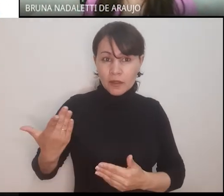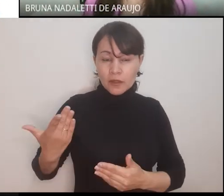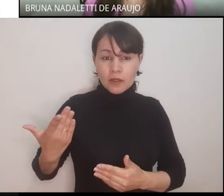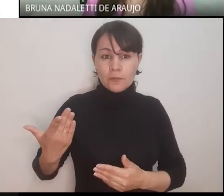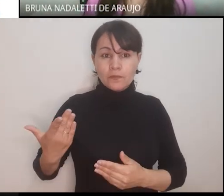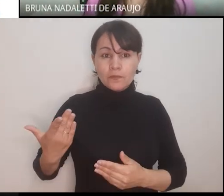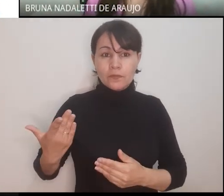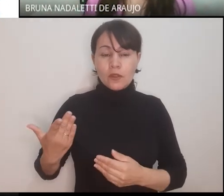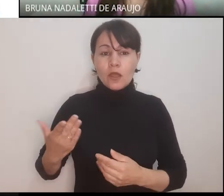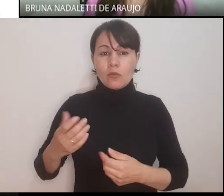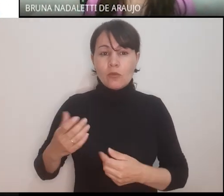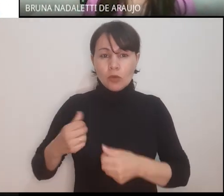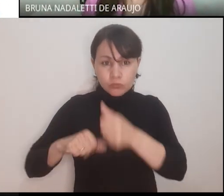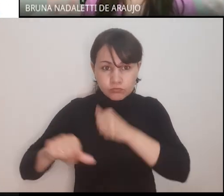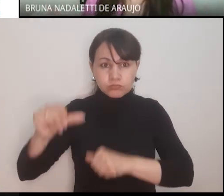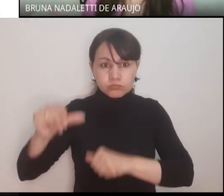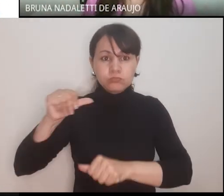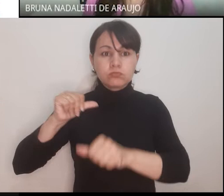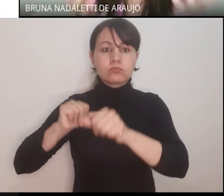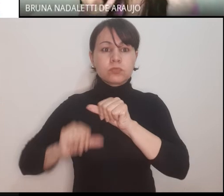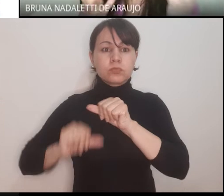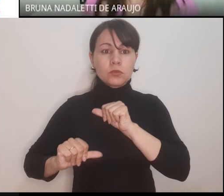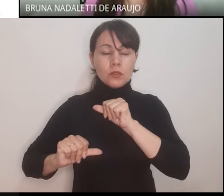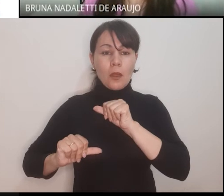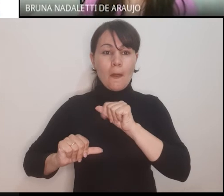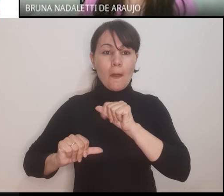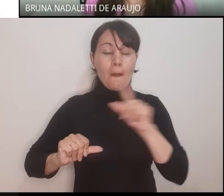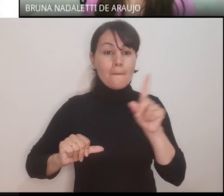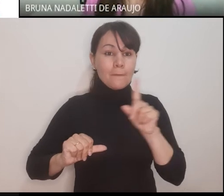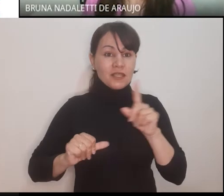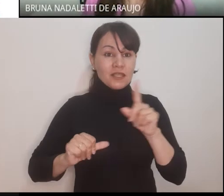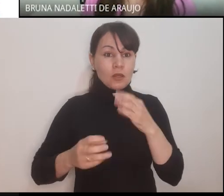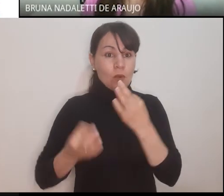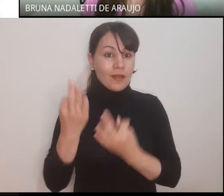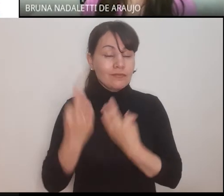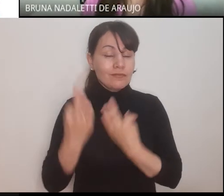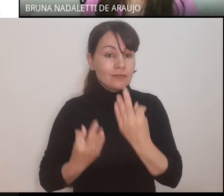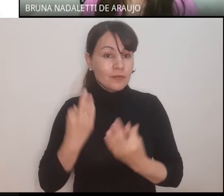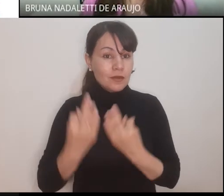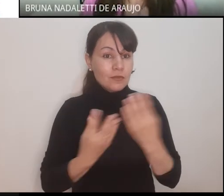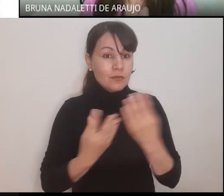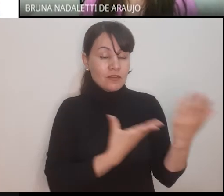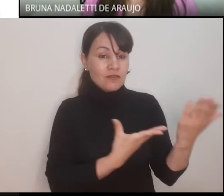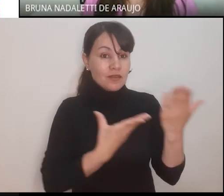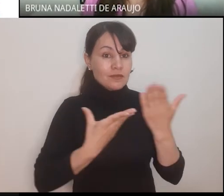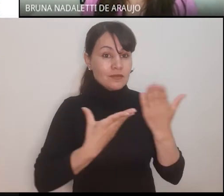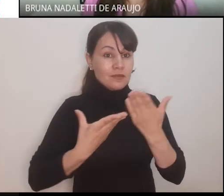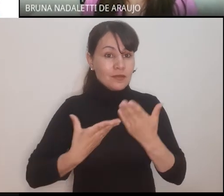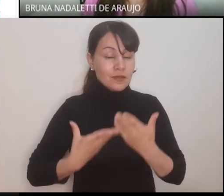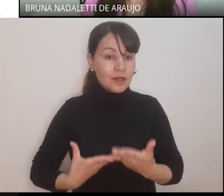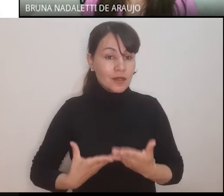seja revertida. Mas não é a terapia que vai trazer